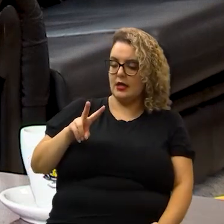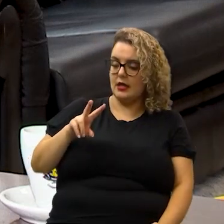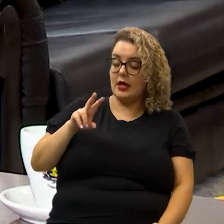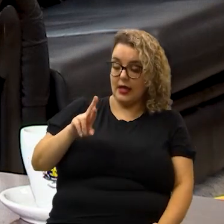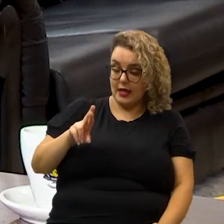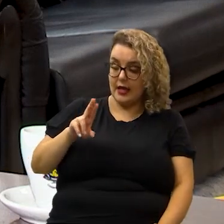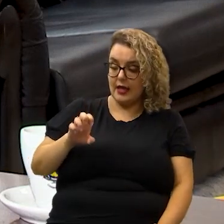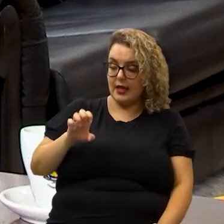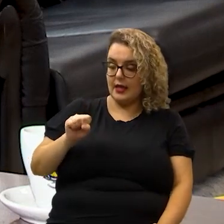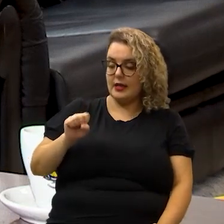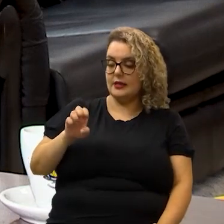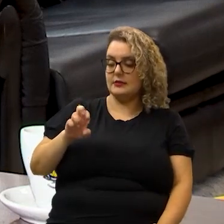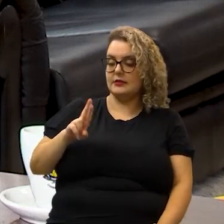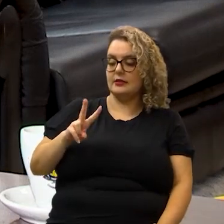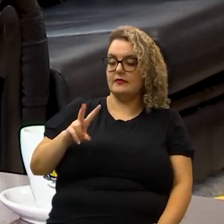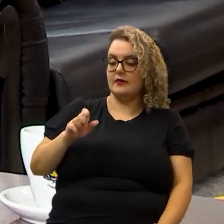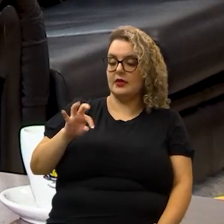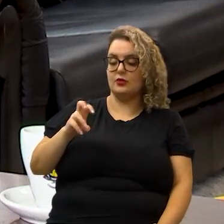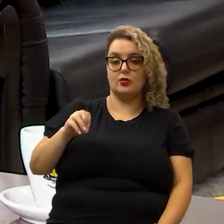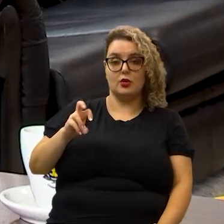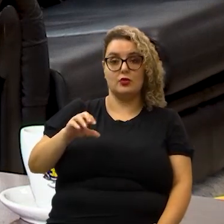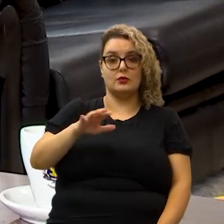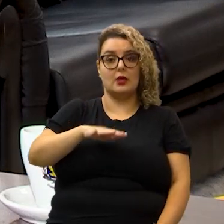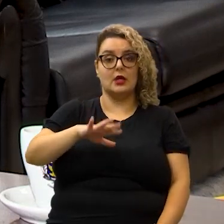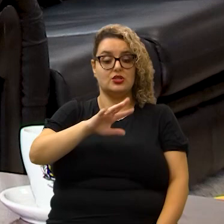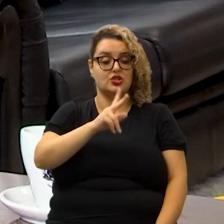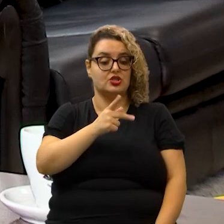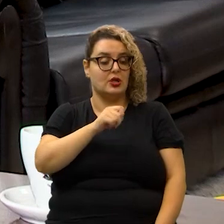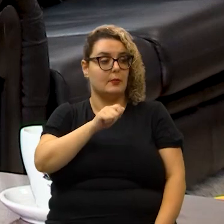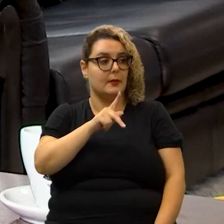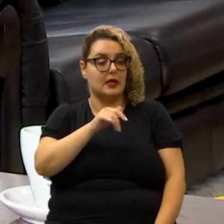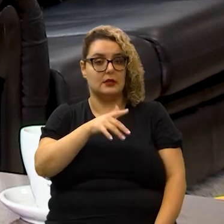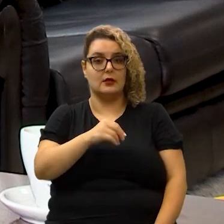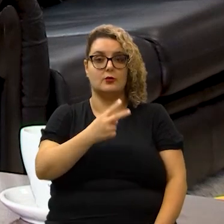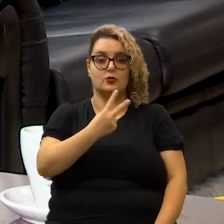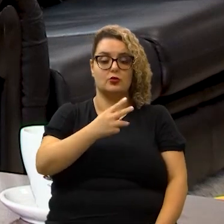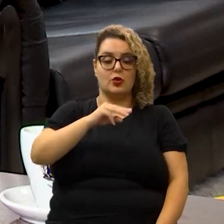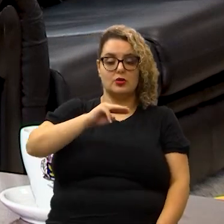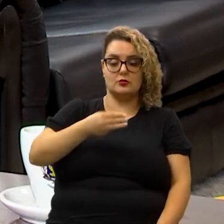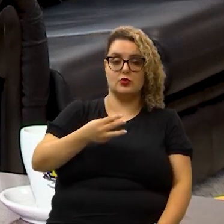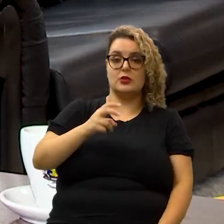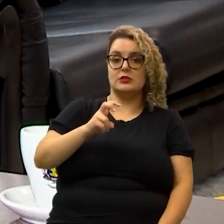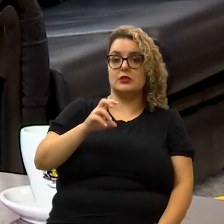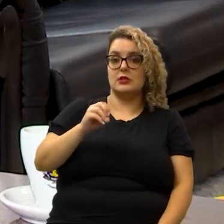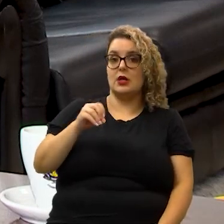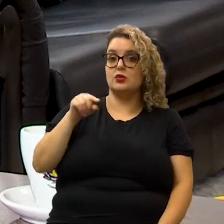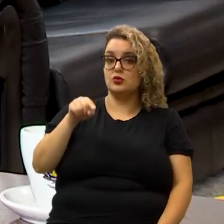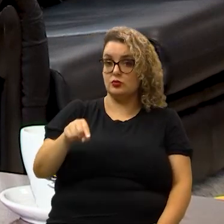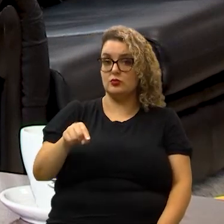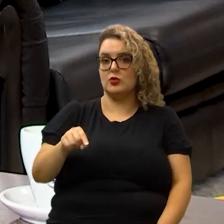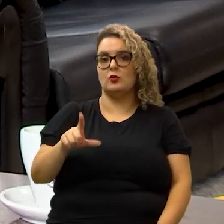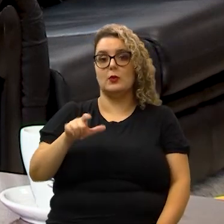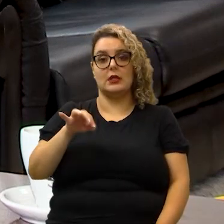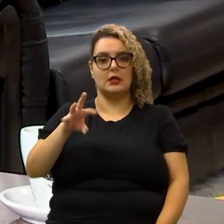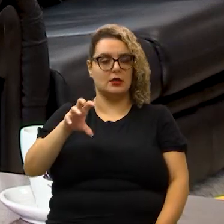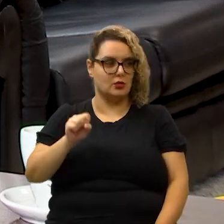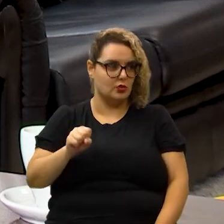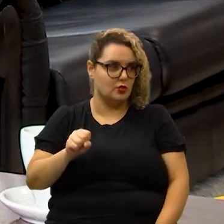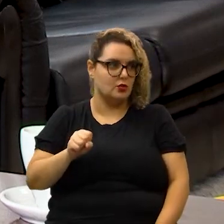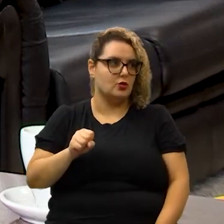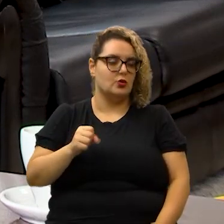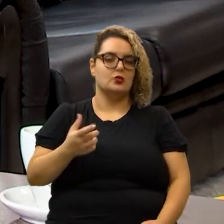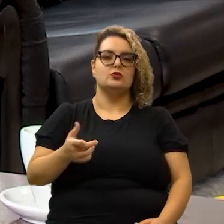do Chapadão, né, com 2.500.000 litros de água, que permite, em caso de